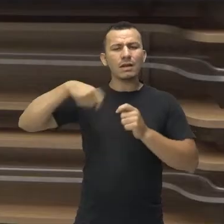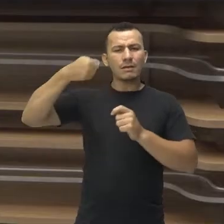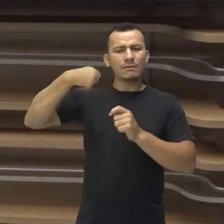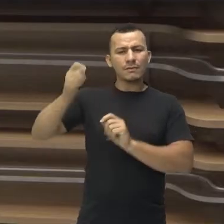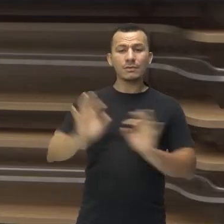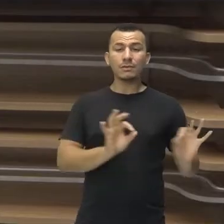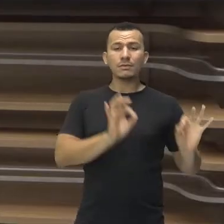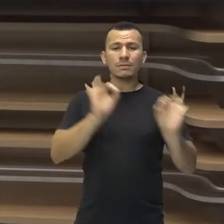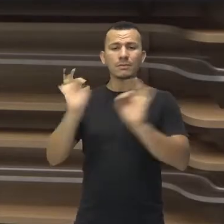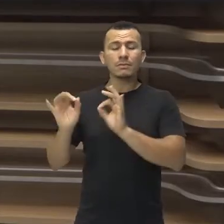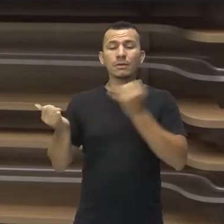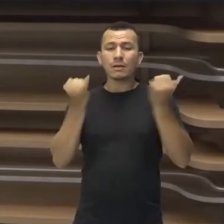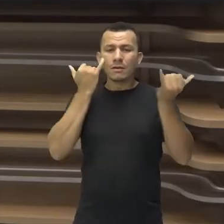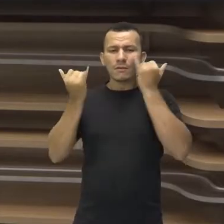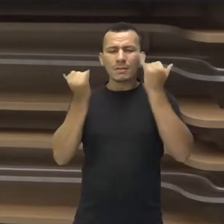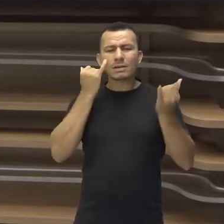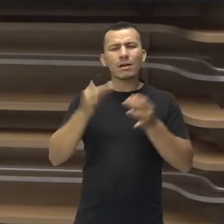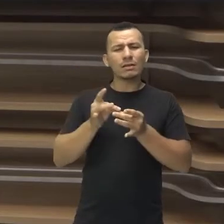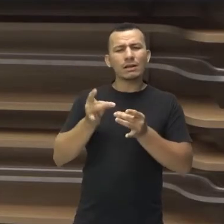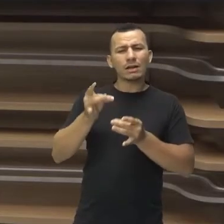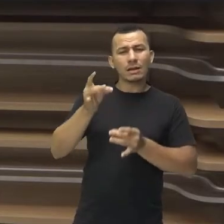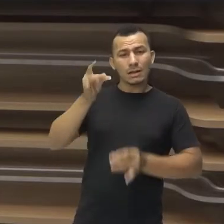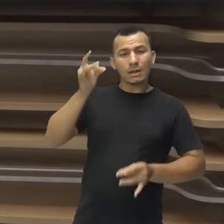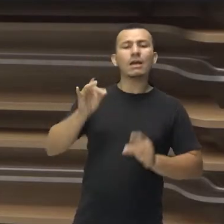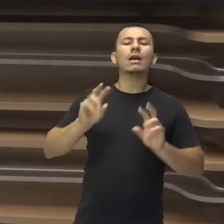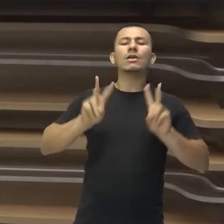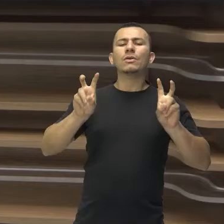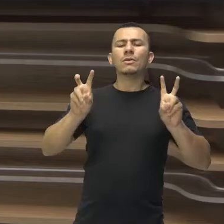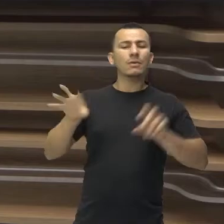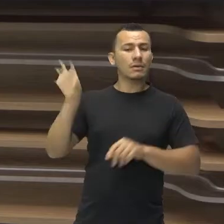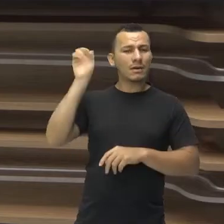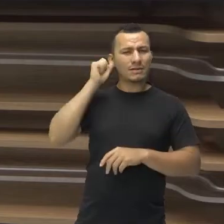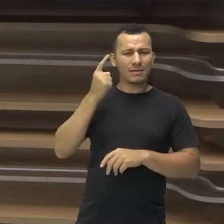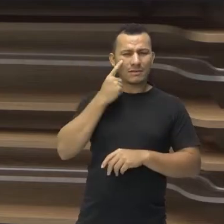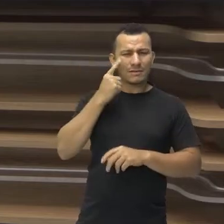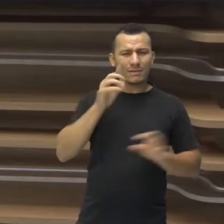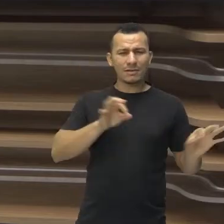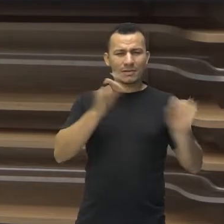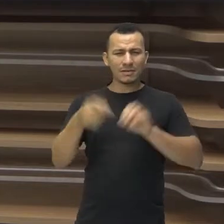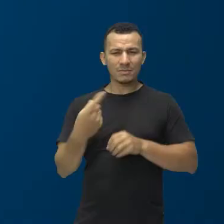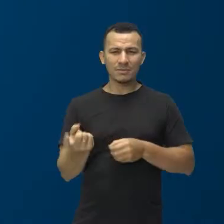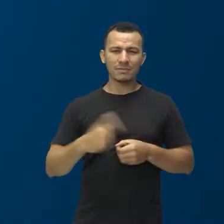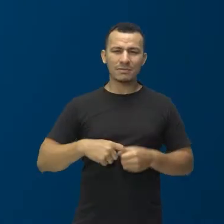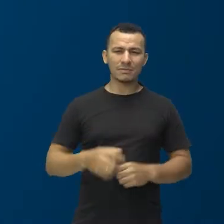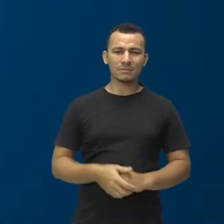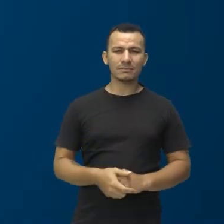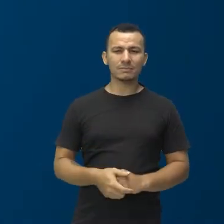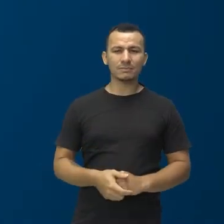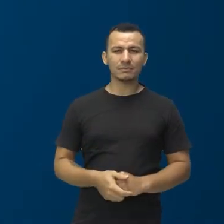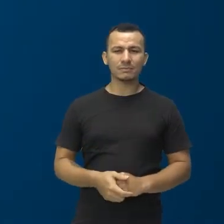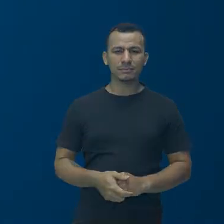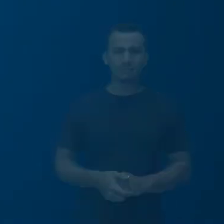ali trazendo mais informações sobre a audição. Dá uma olhada aí e a gente já retorna.